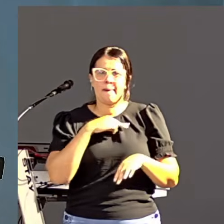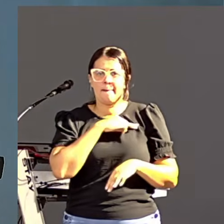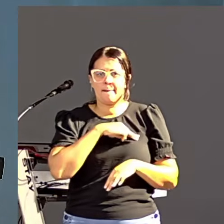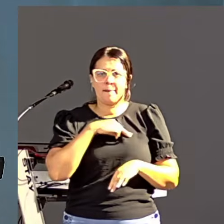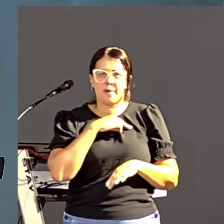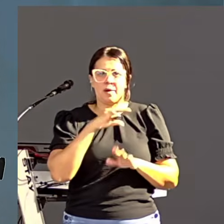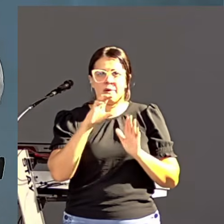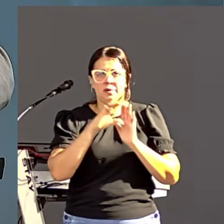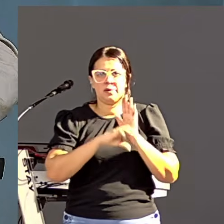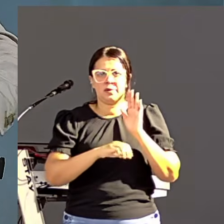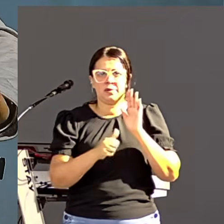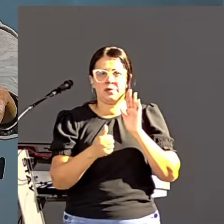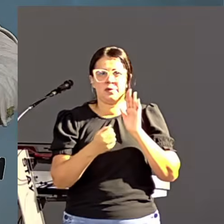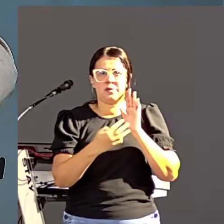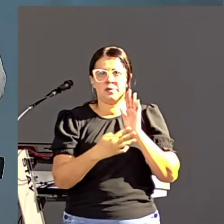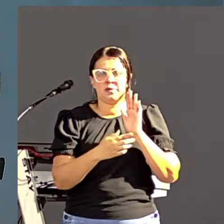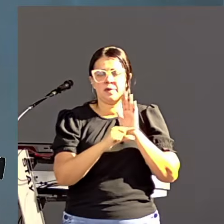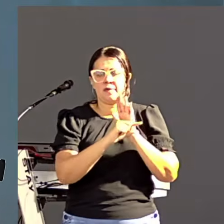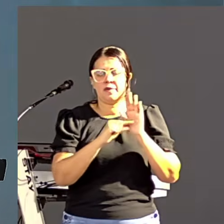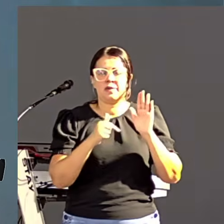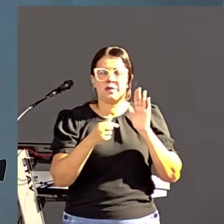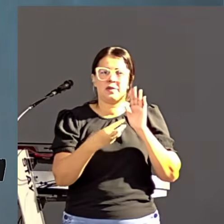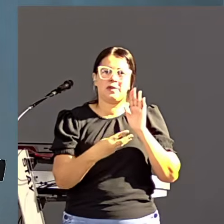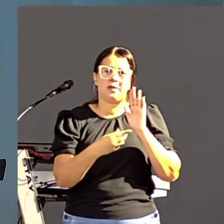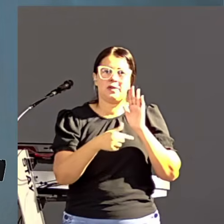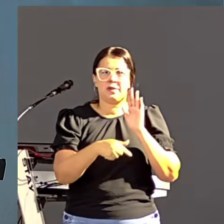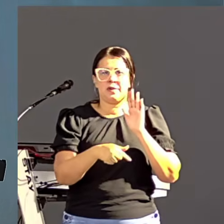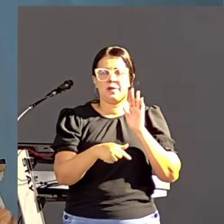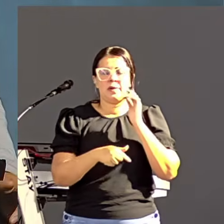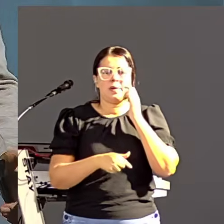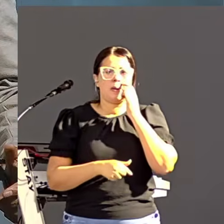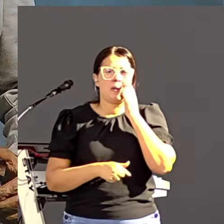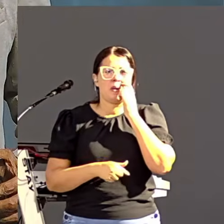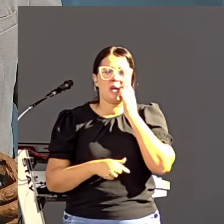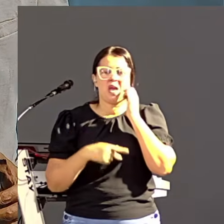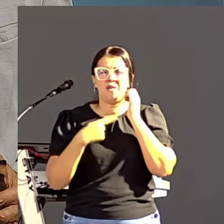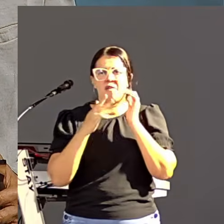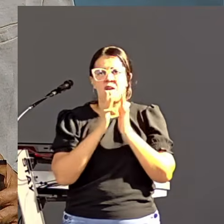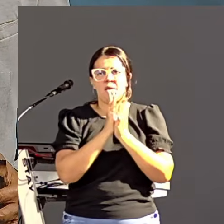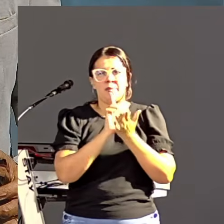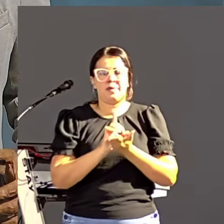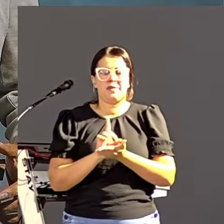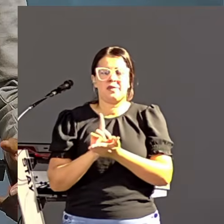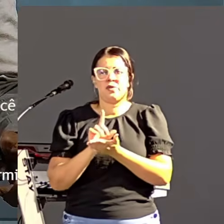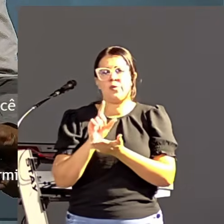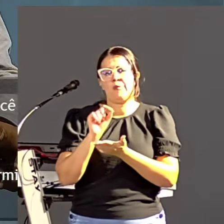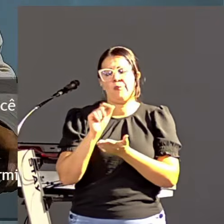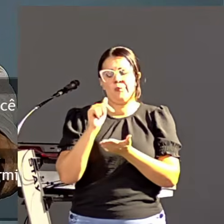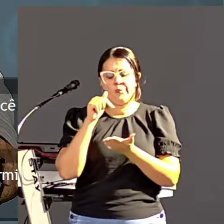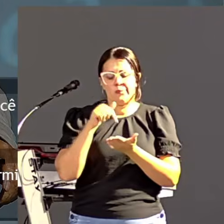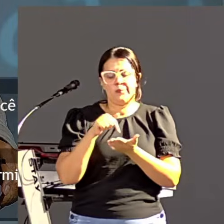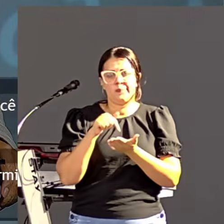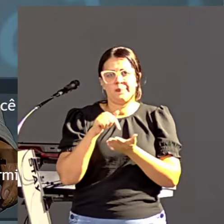Marcos 14, 37. Diz assim a palavra: